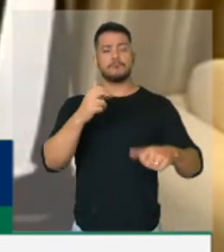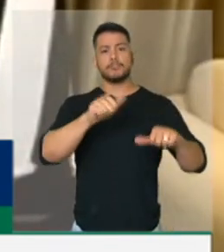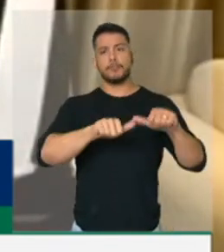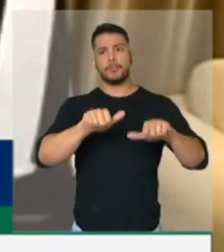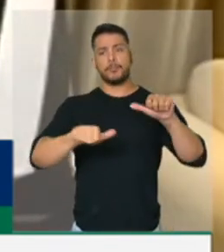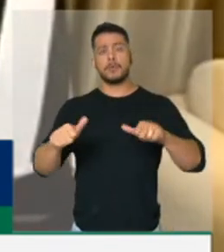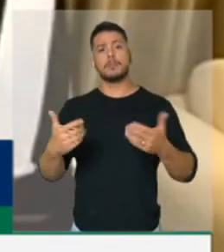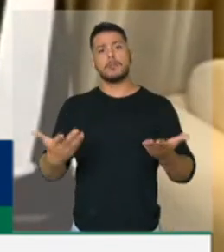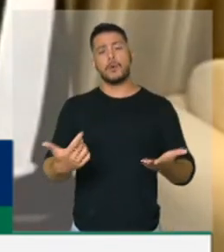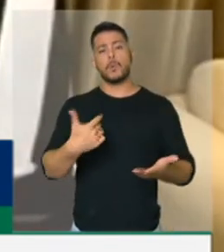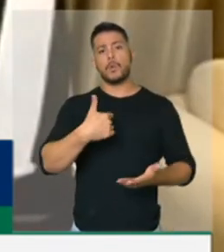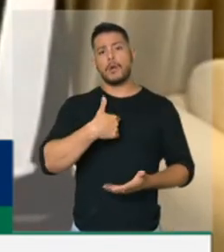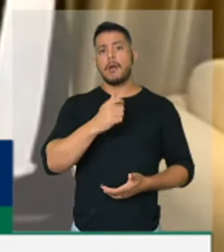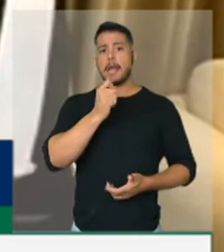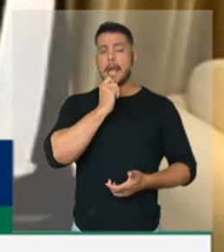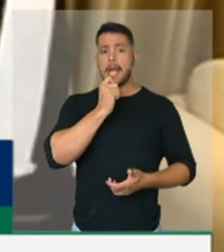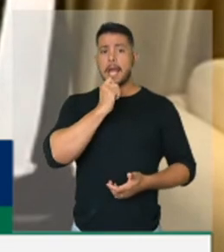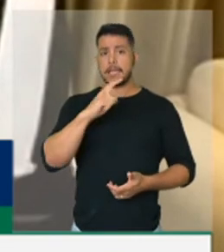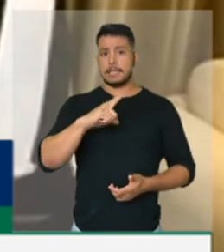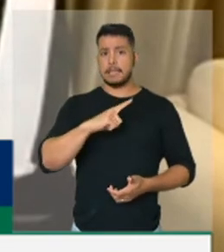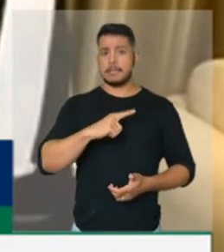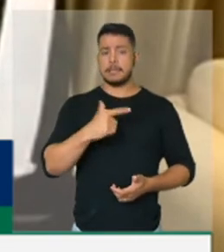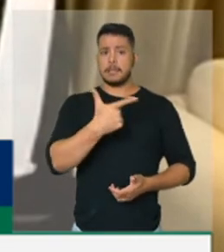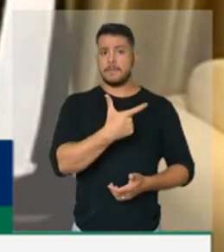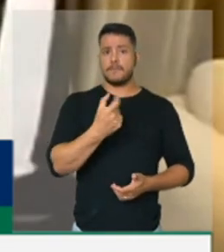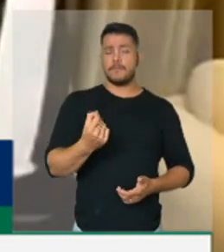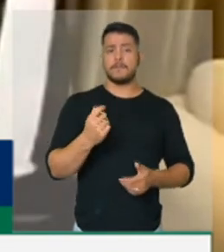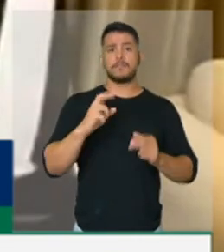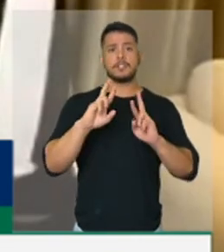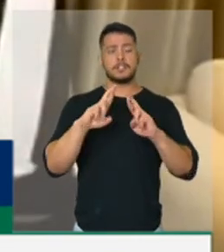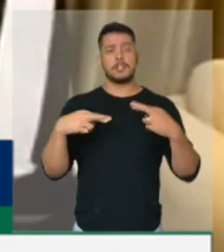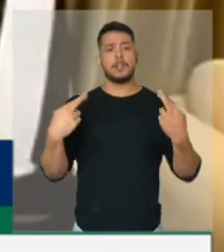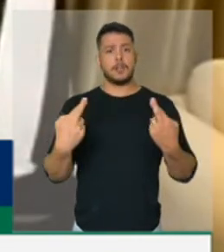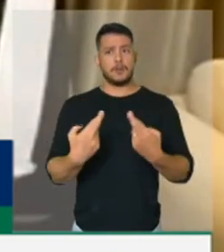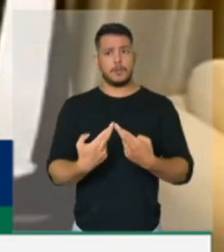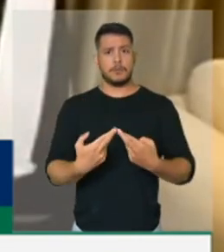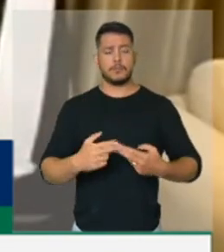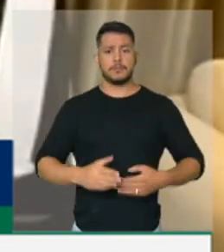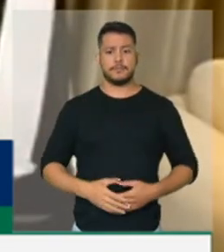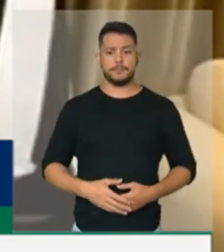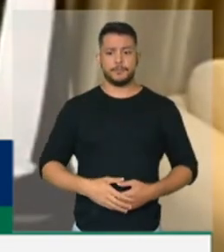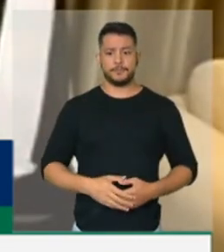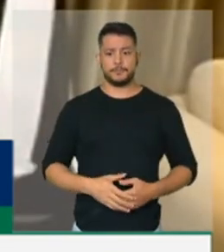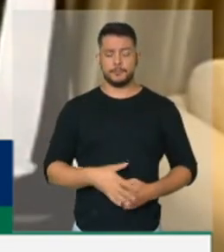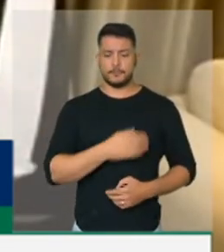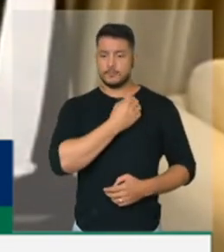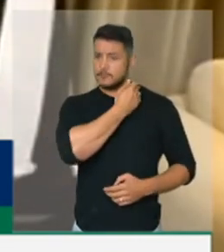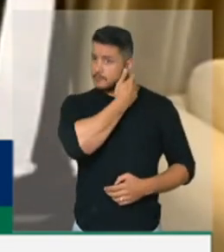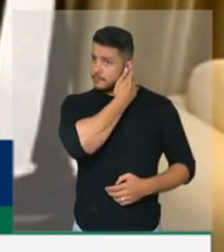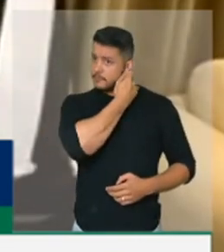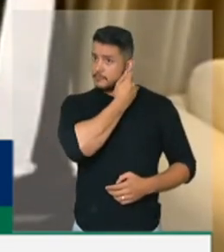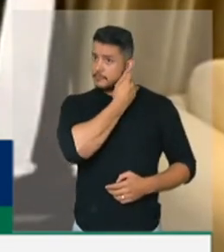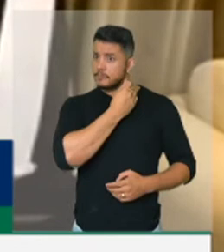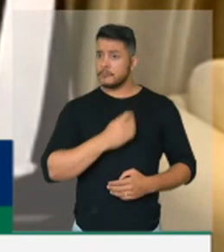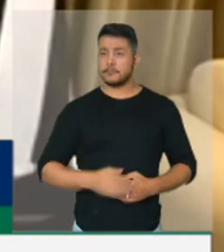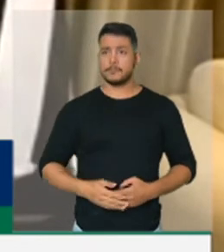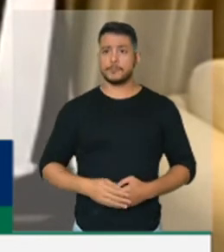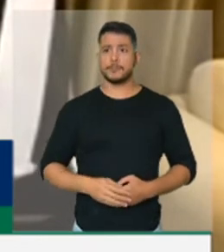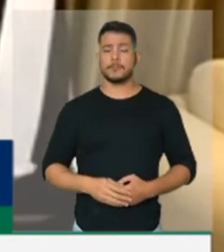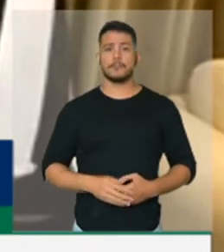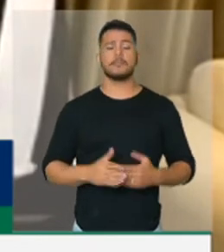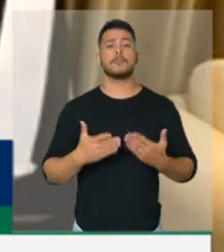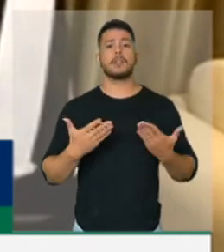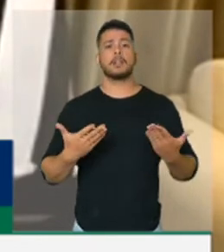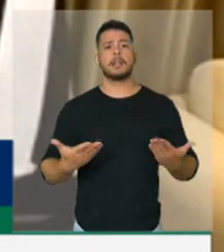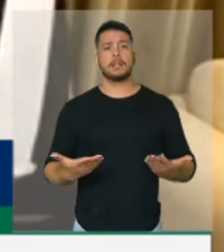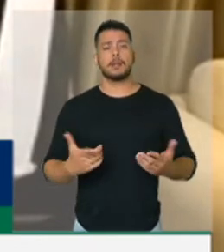disto, isto é, 20 sessões, nos termos do artigo 52, inciso 3º, parágrafo 1º do regimento interno. Nesse contexto, só se pode concluir